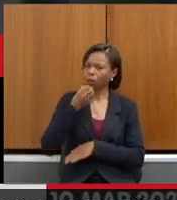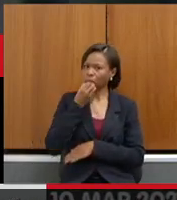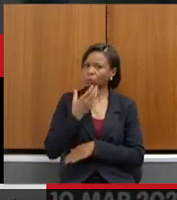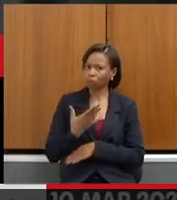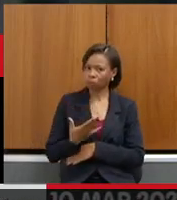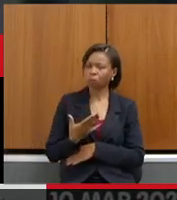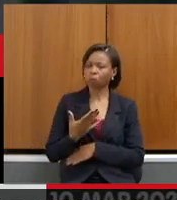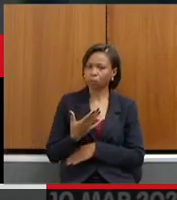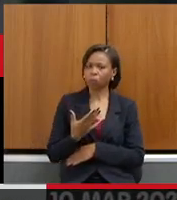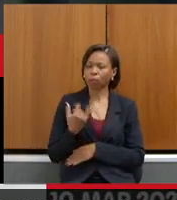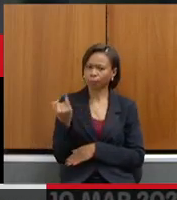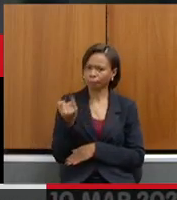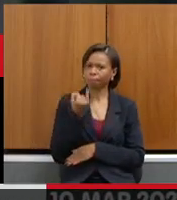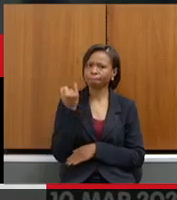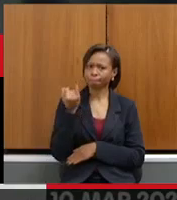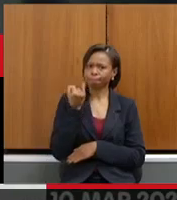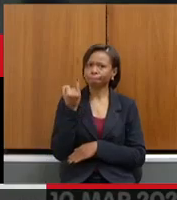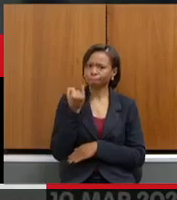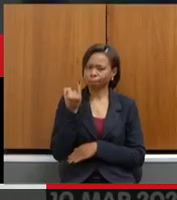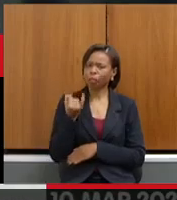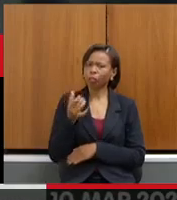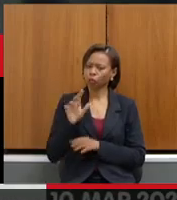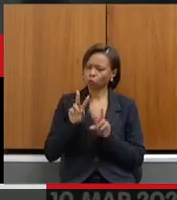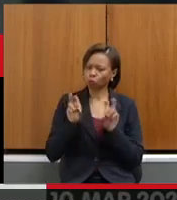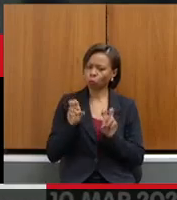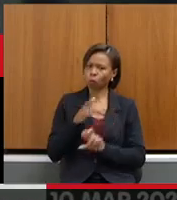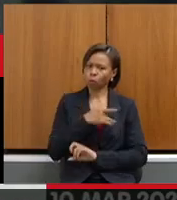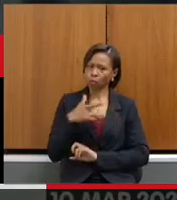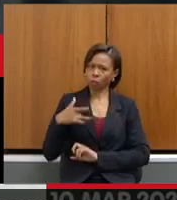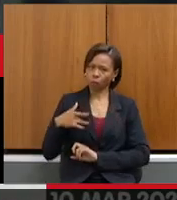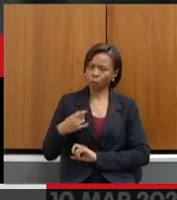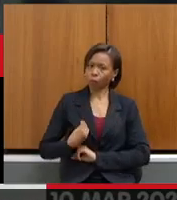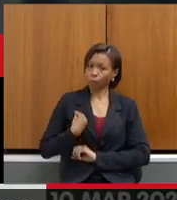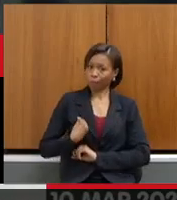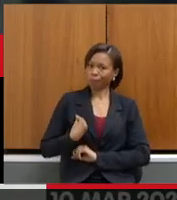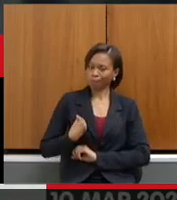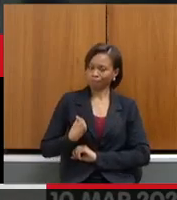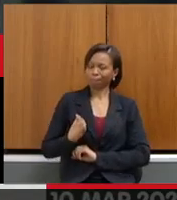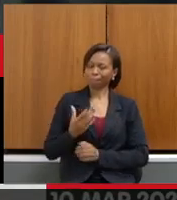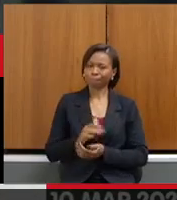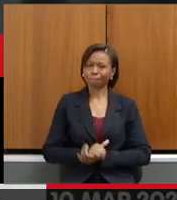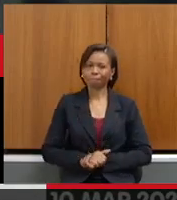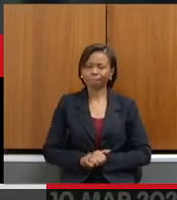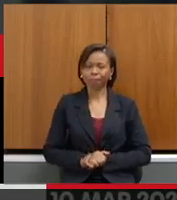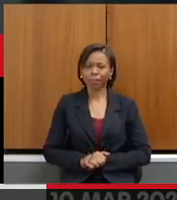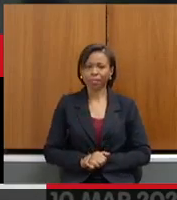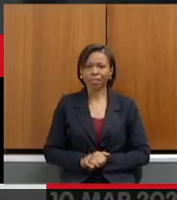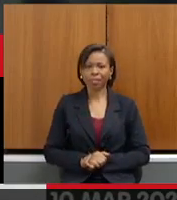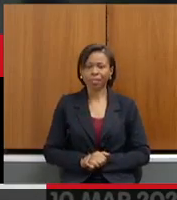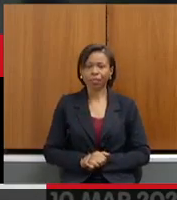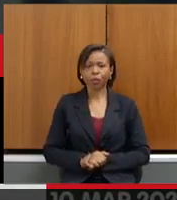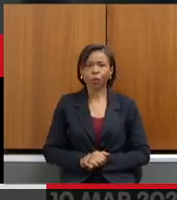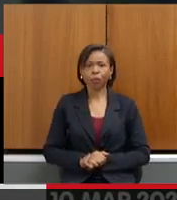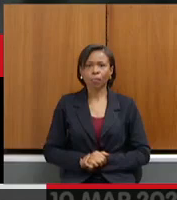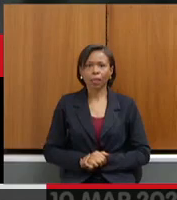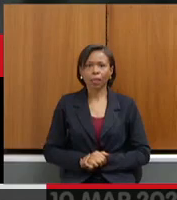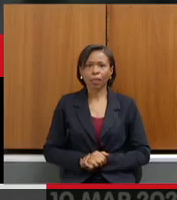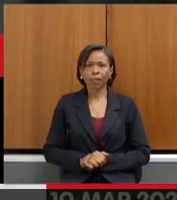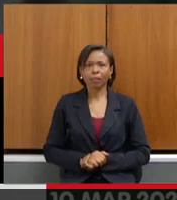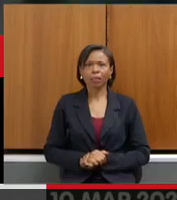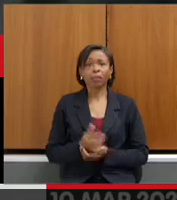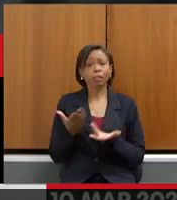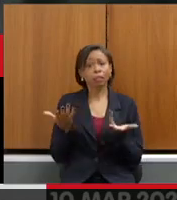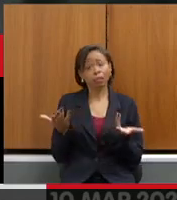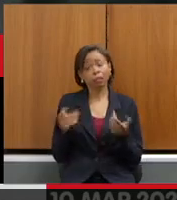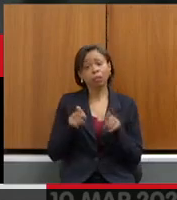traz essa importância do que é a saúde para a vida das pessoas e por outro lado também